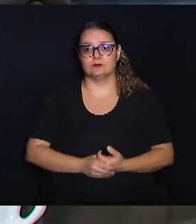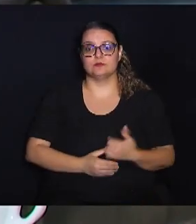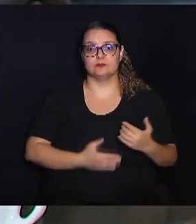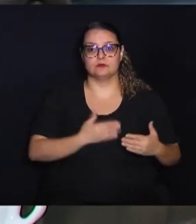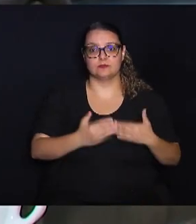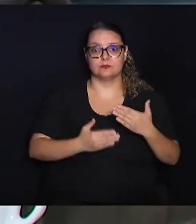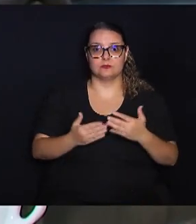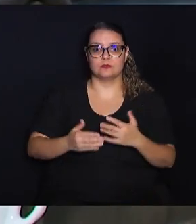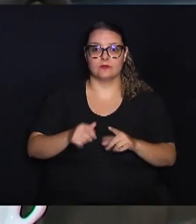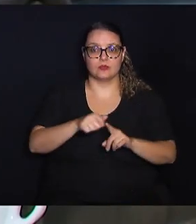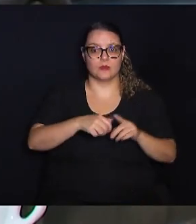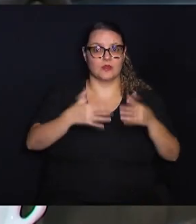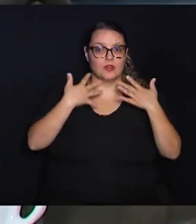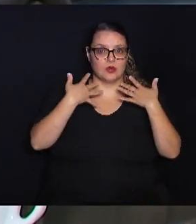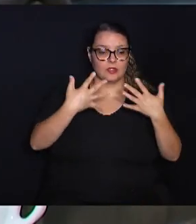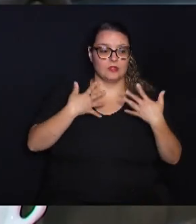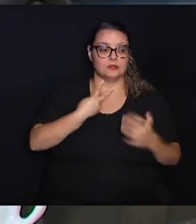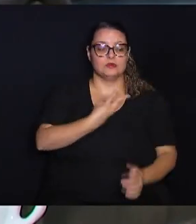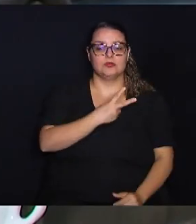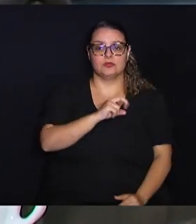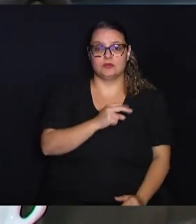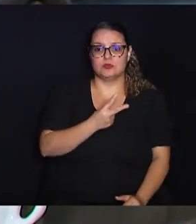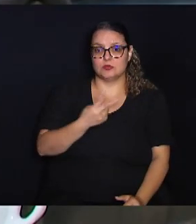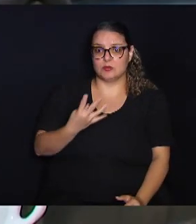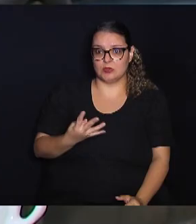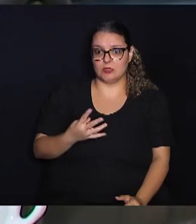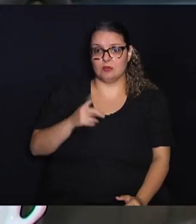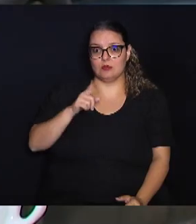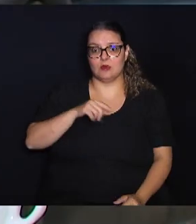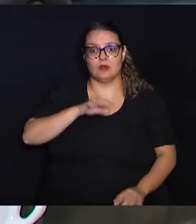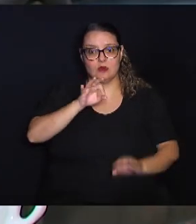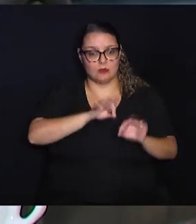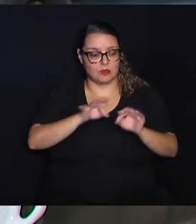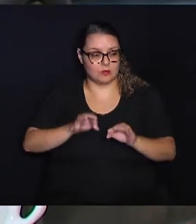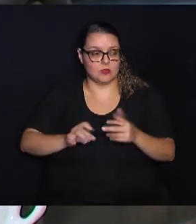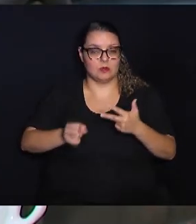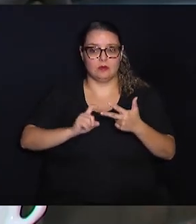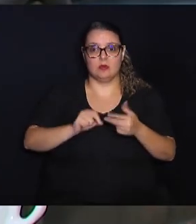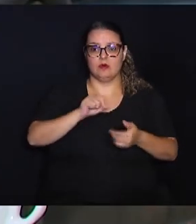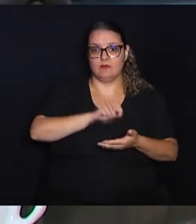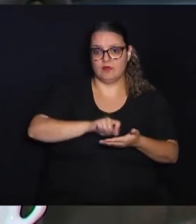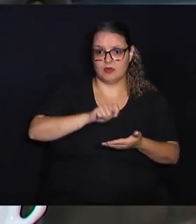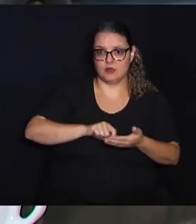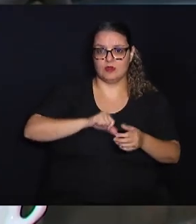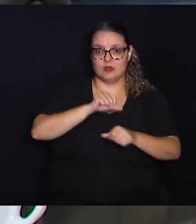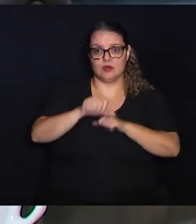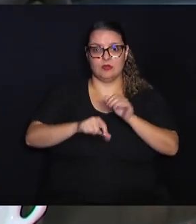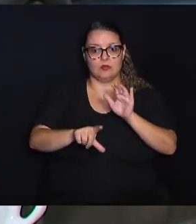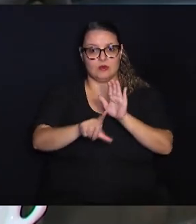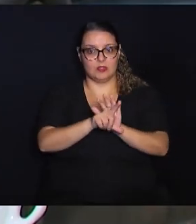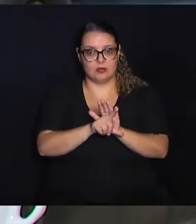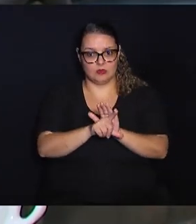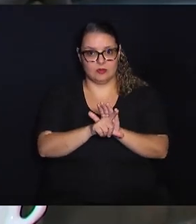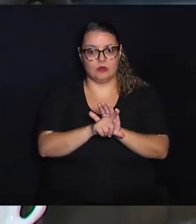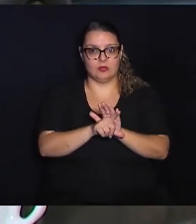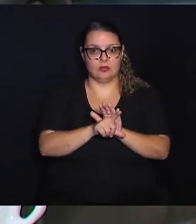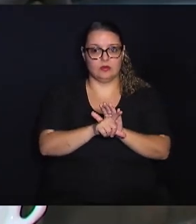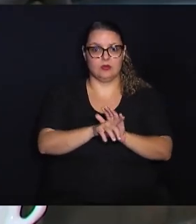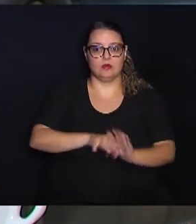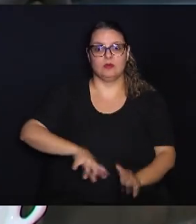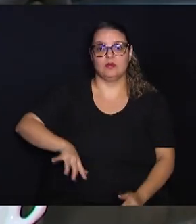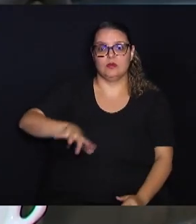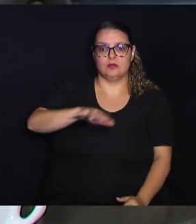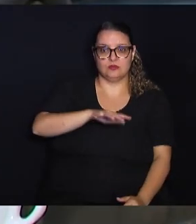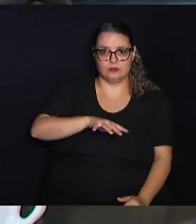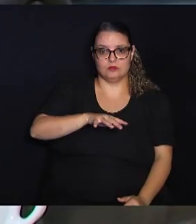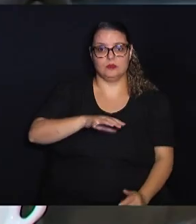desde janeiro de 2024. É um projeto do Executivo, né, que altera a legislação urbanística para